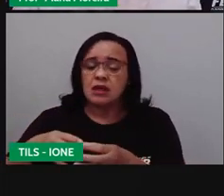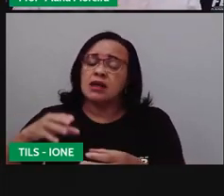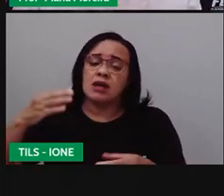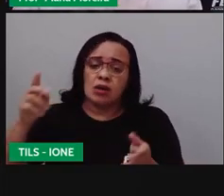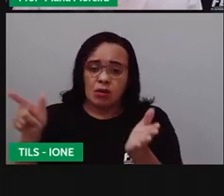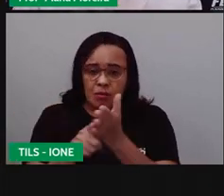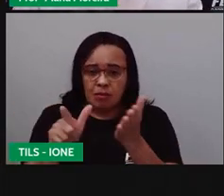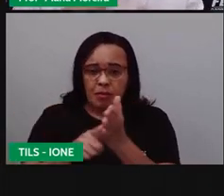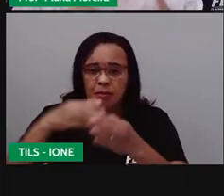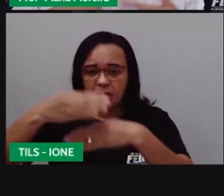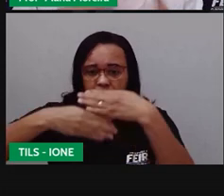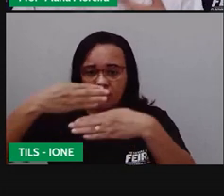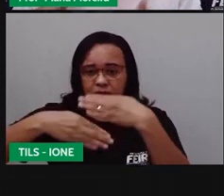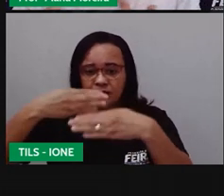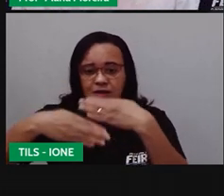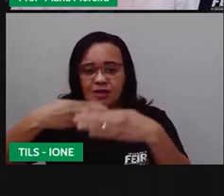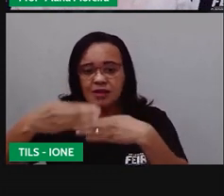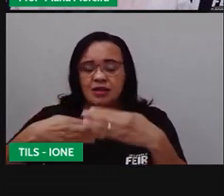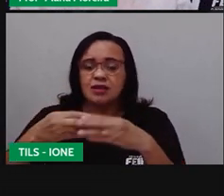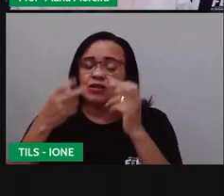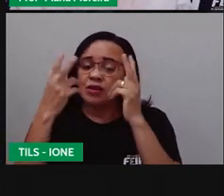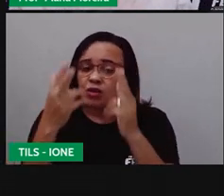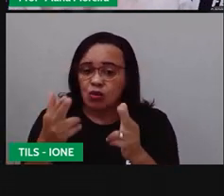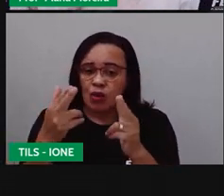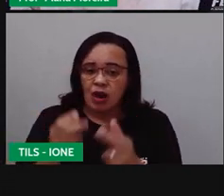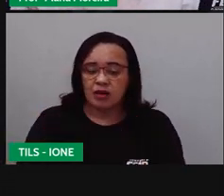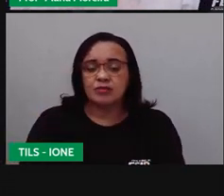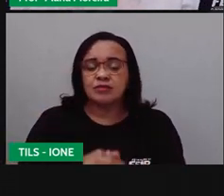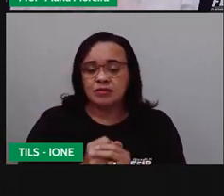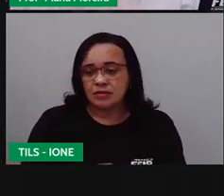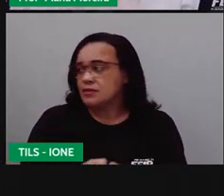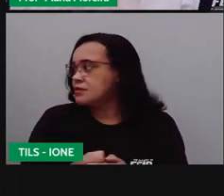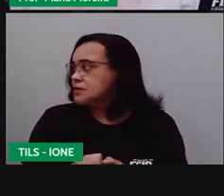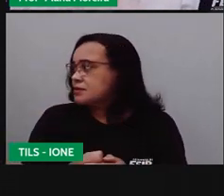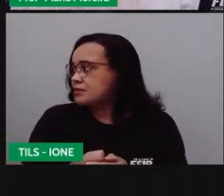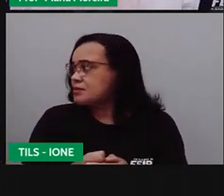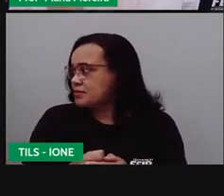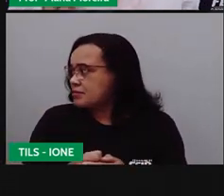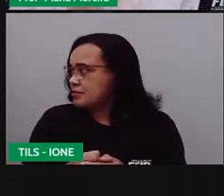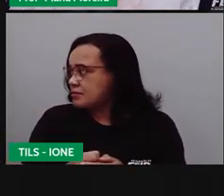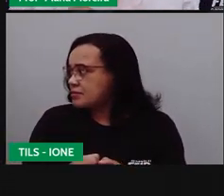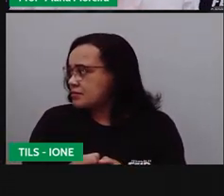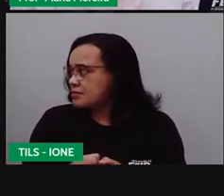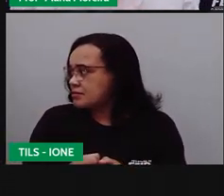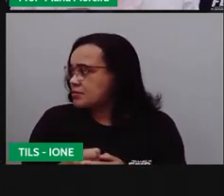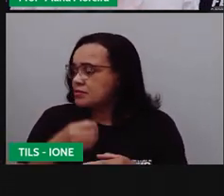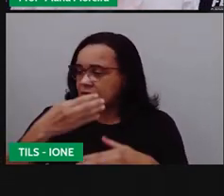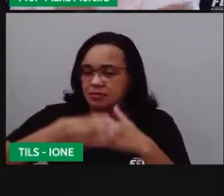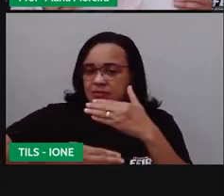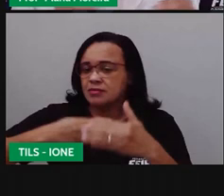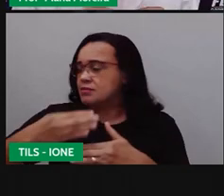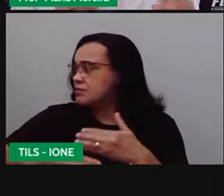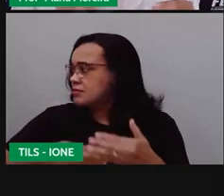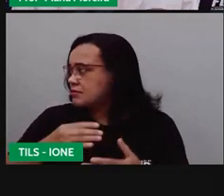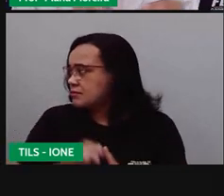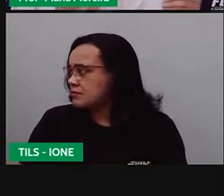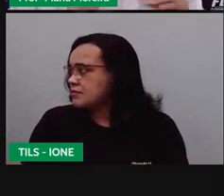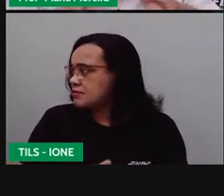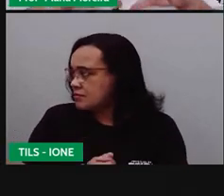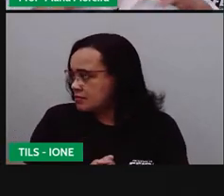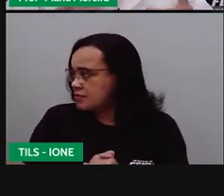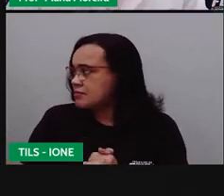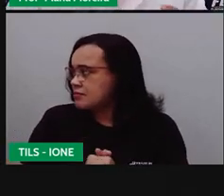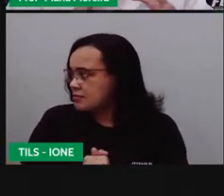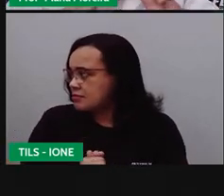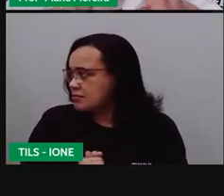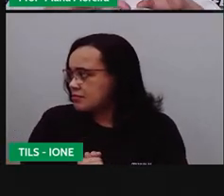higiênico, né? Imagina se você fosse embalar de um por um. Teve até um período, não sei se você lembra disso, Ione, que em alguns mercados você encontrava papel higiênico embalado, né?